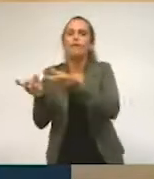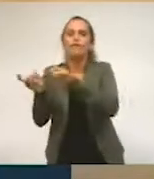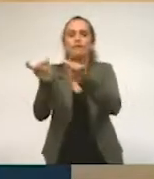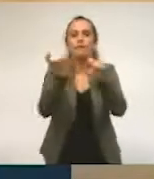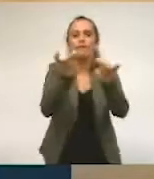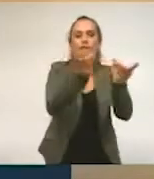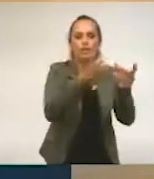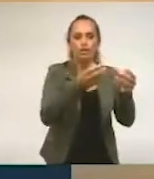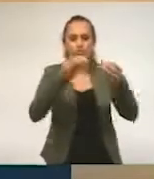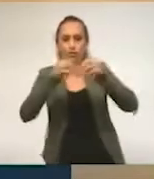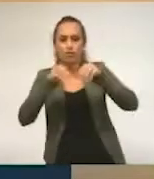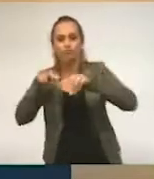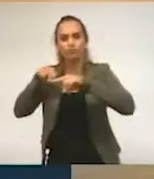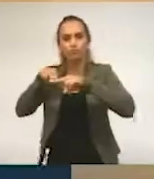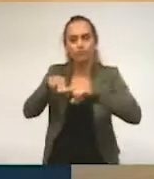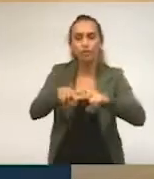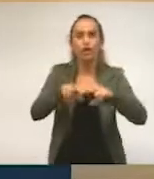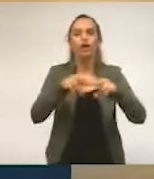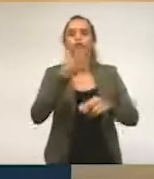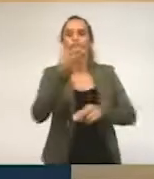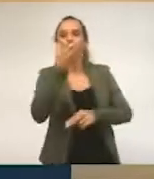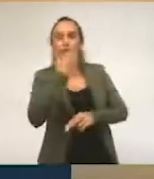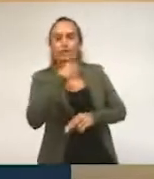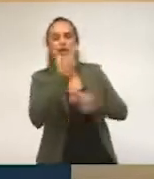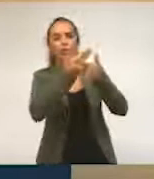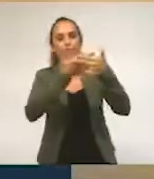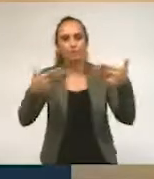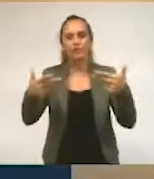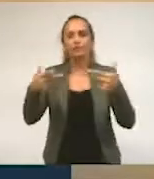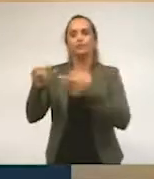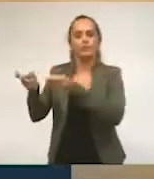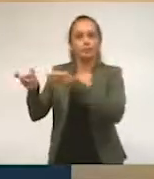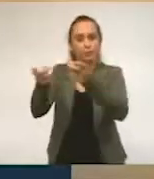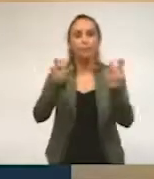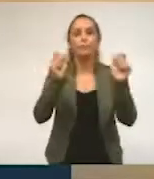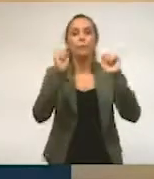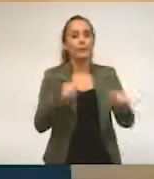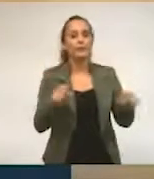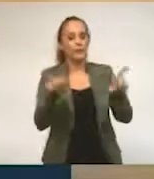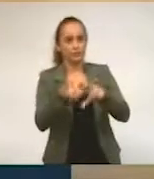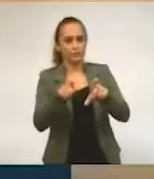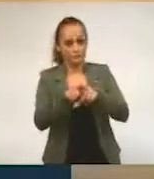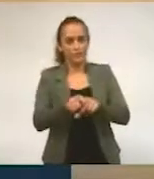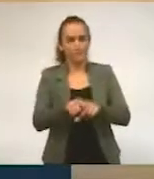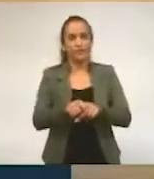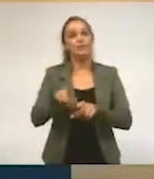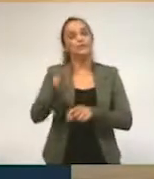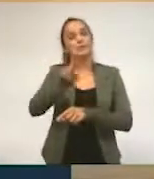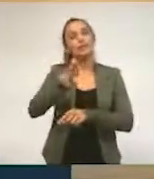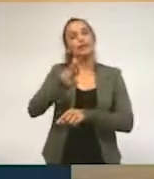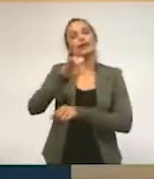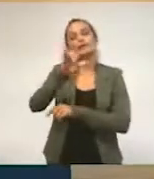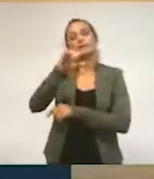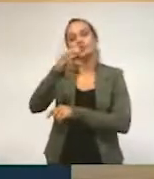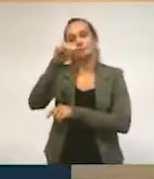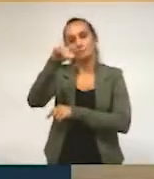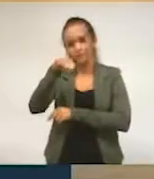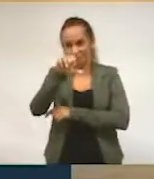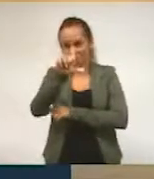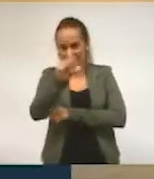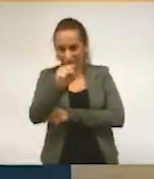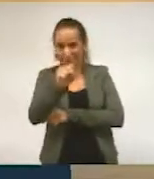mercado a frutaria pudesse usufruir desses MS aqui no estado de Rondônia